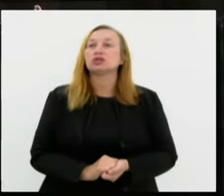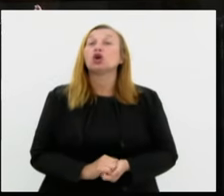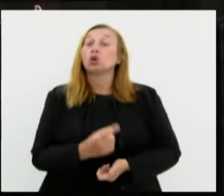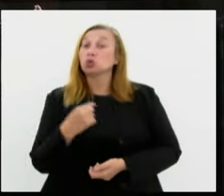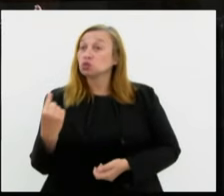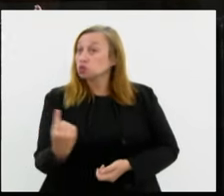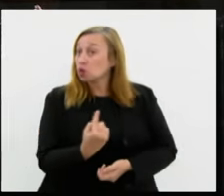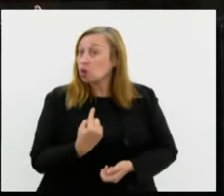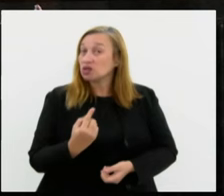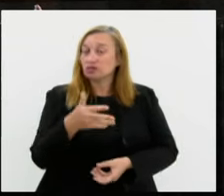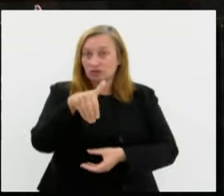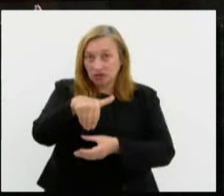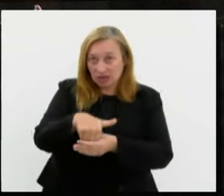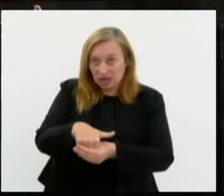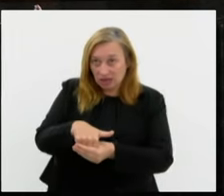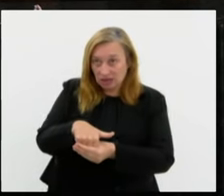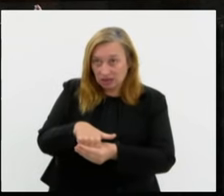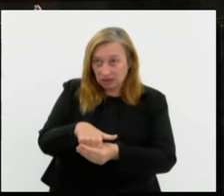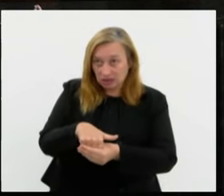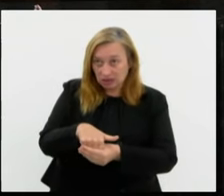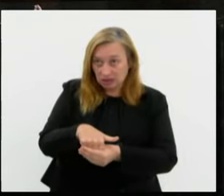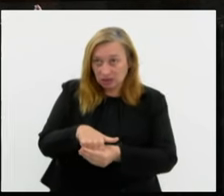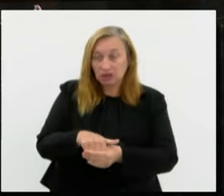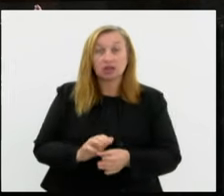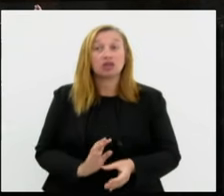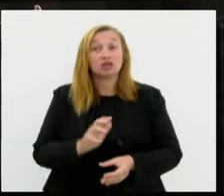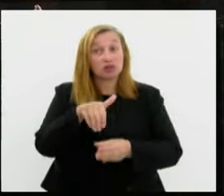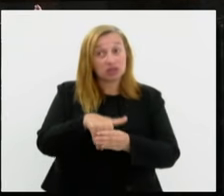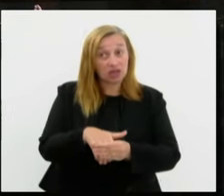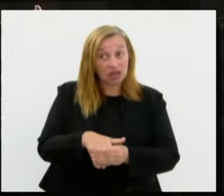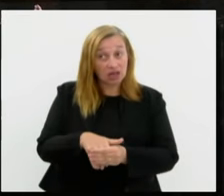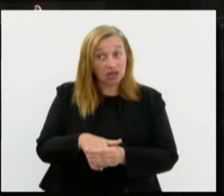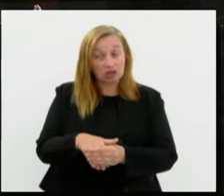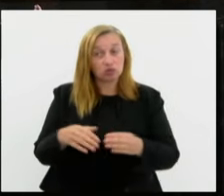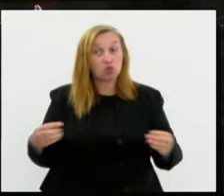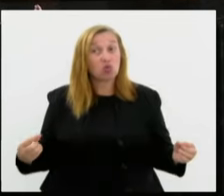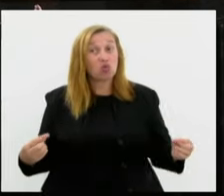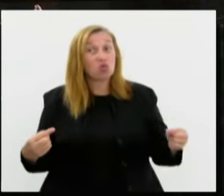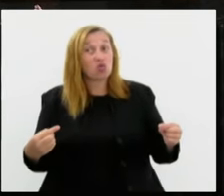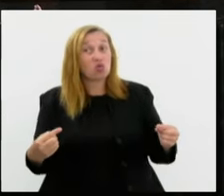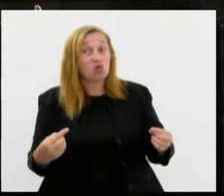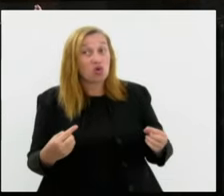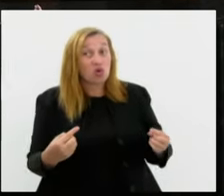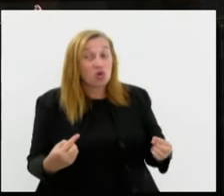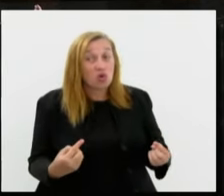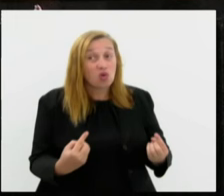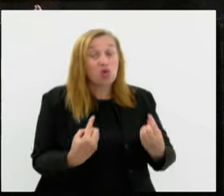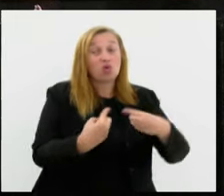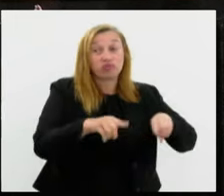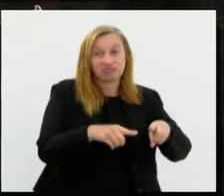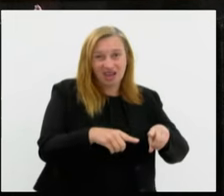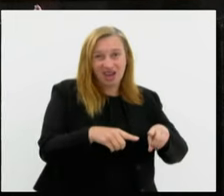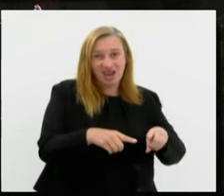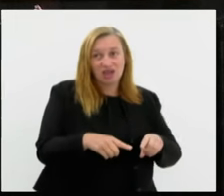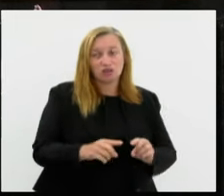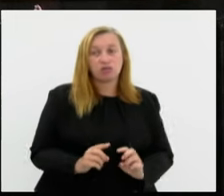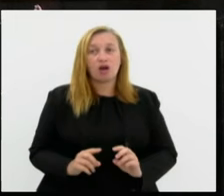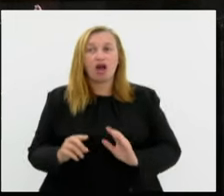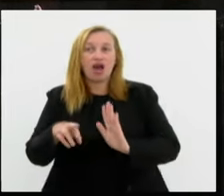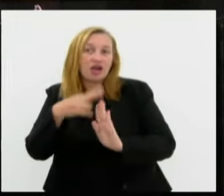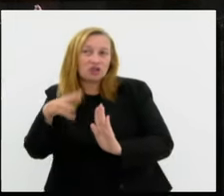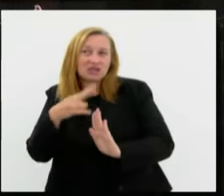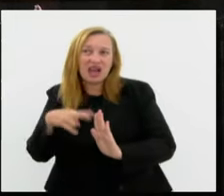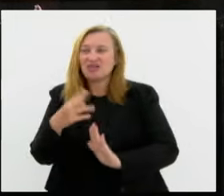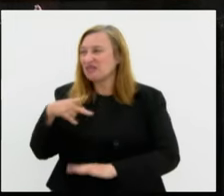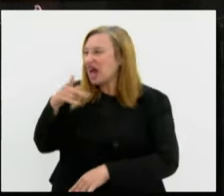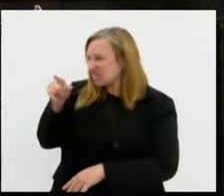nós formos votar, e votaremos, no meu caso, contrário a essa resolução, alguém vai dizer: bom, então